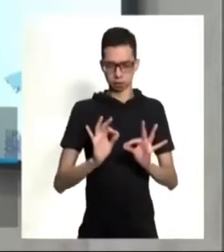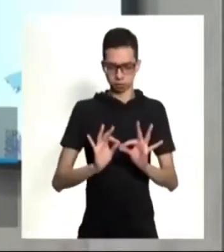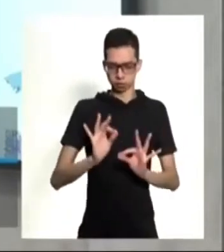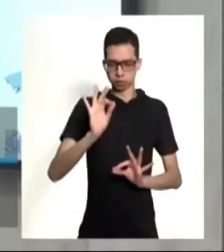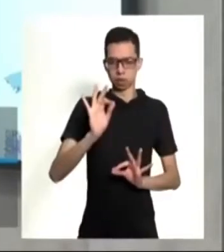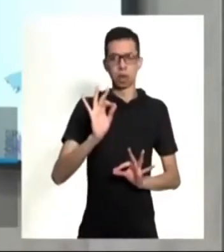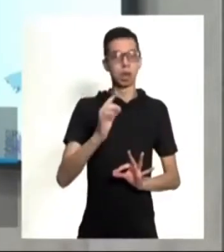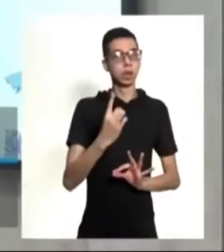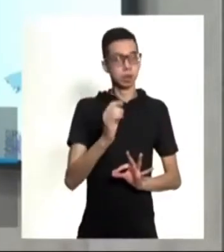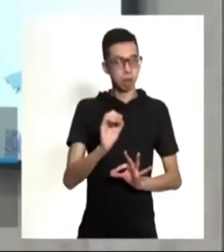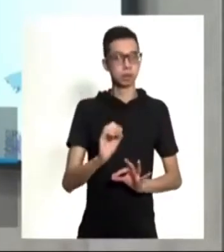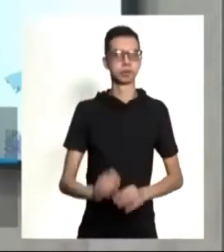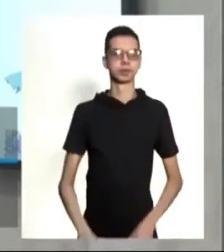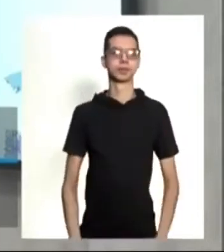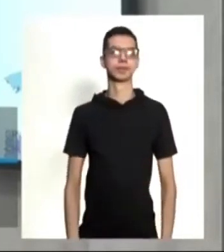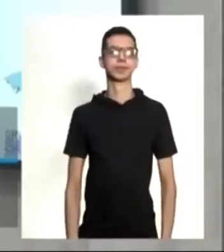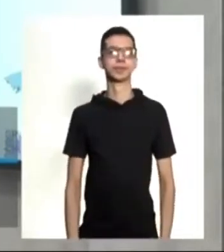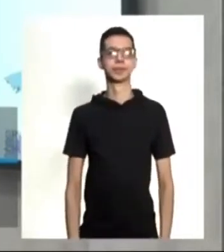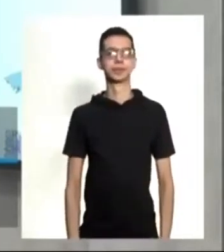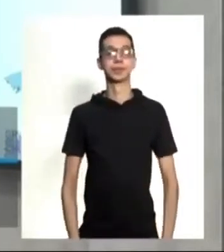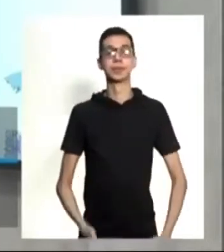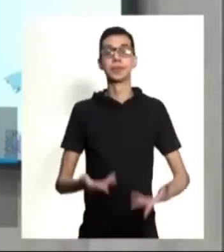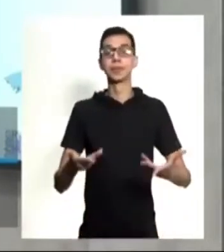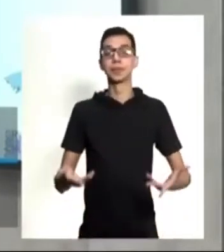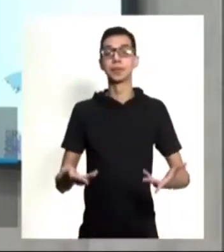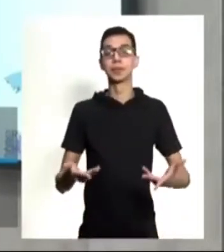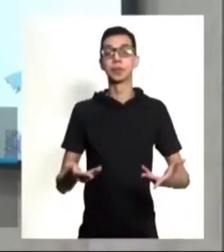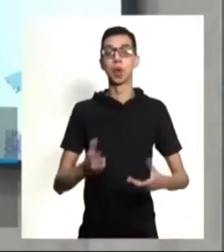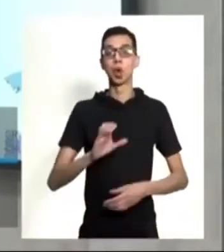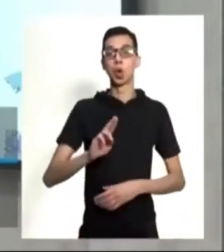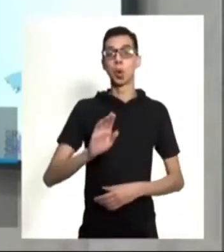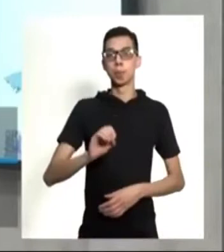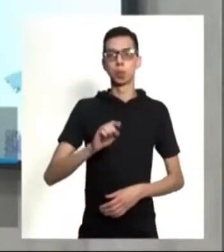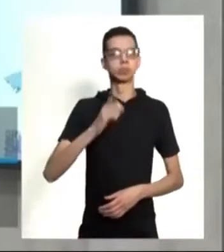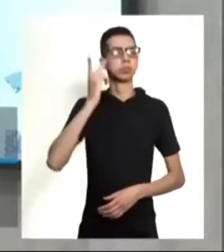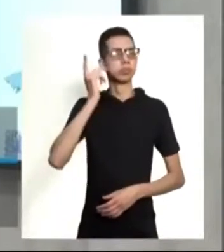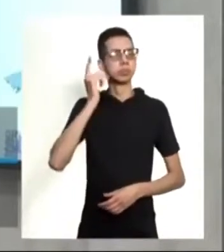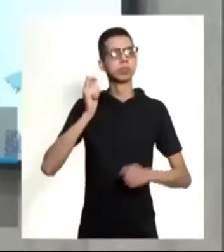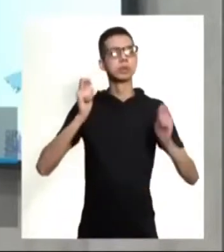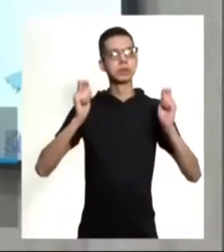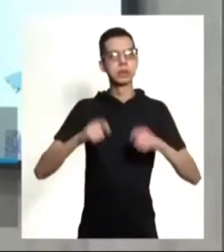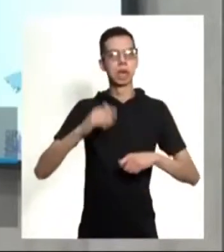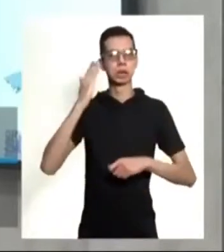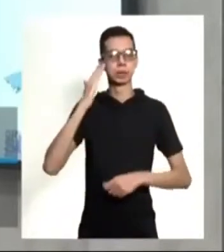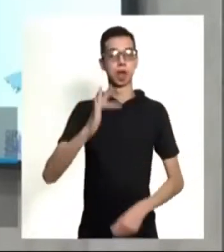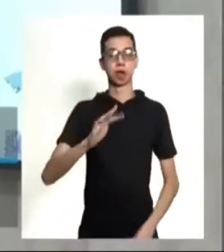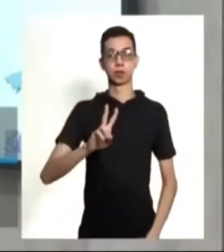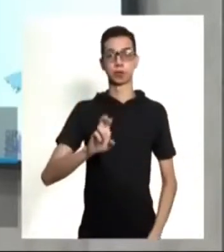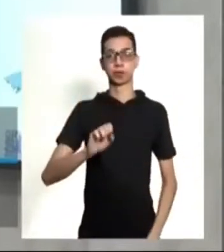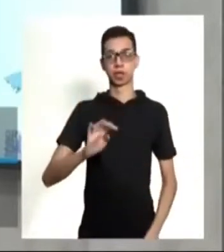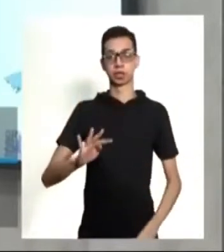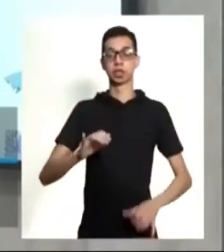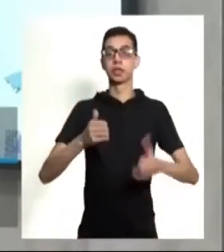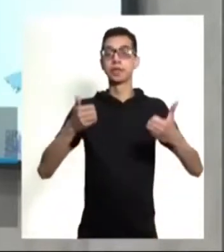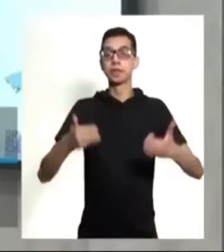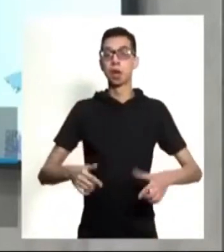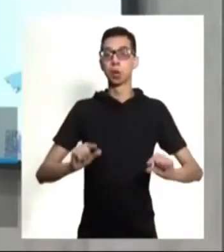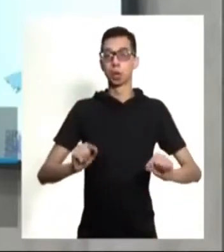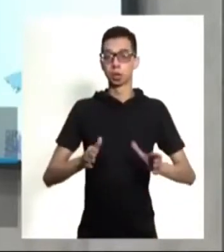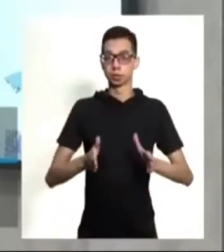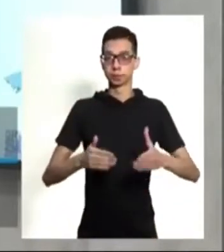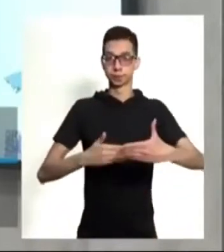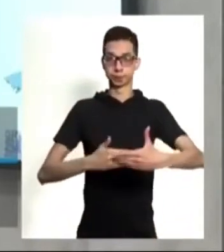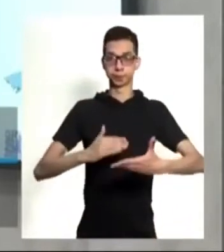altura da caixa é 10. Então o cubo é tranquilo, é como diz a FUVEST, é uma caixa quadrada, é um